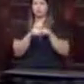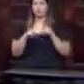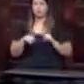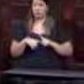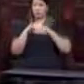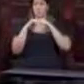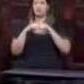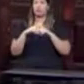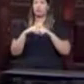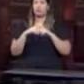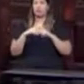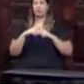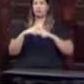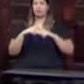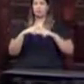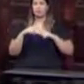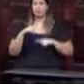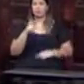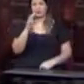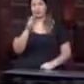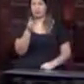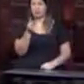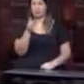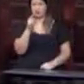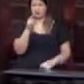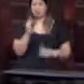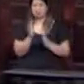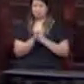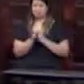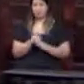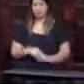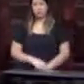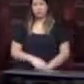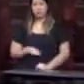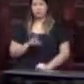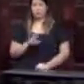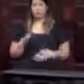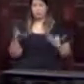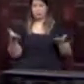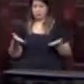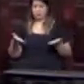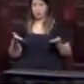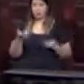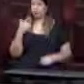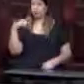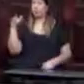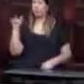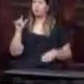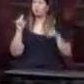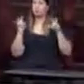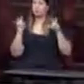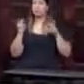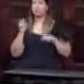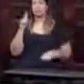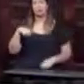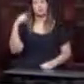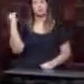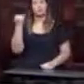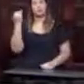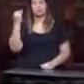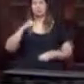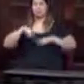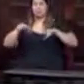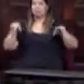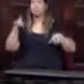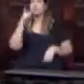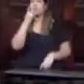essa antecipação, e Vossa Excelência está de parabéns. Agora, sobre o outro ponto, é importante, vários